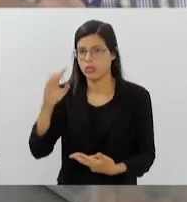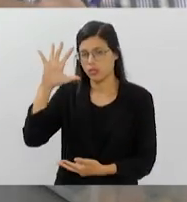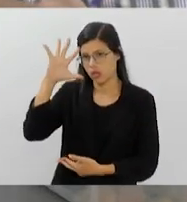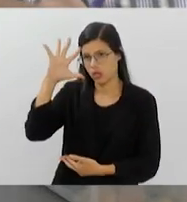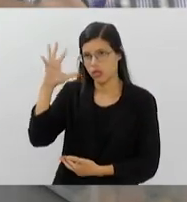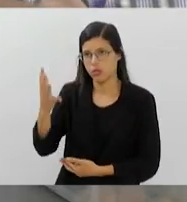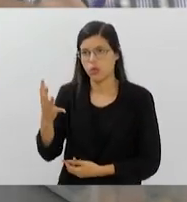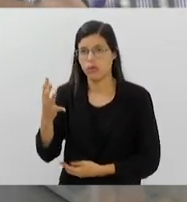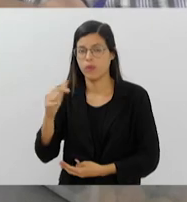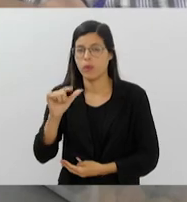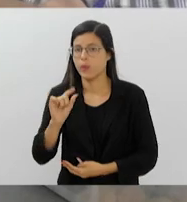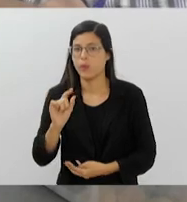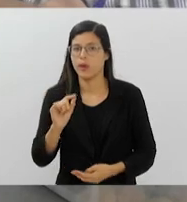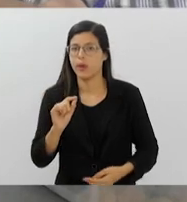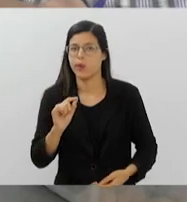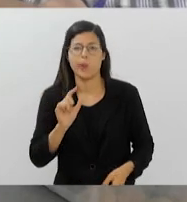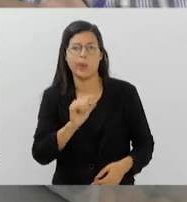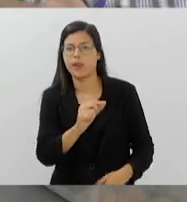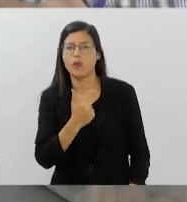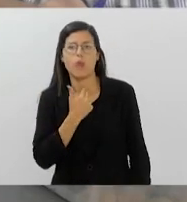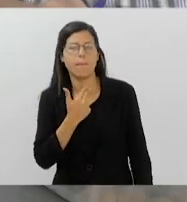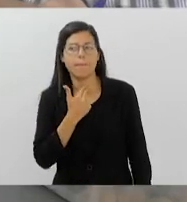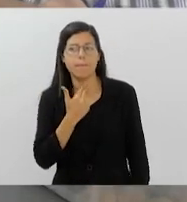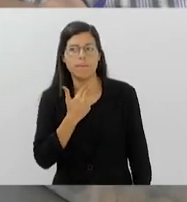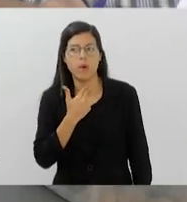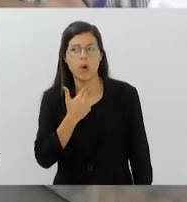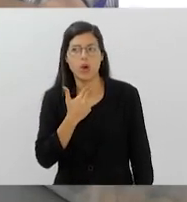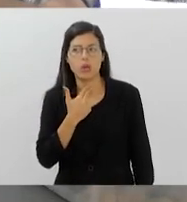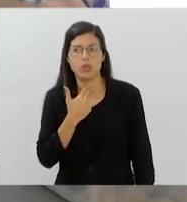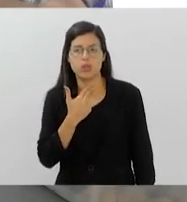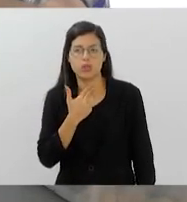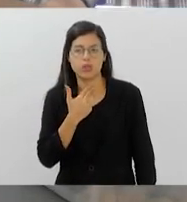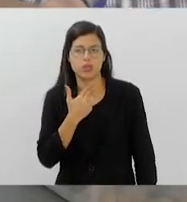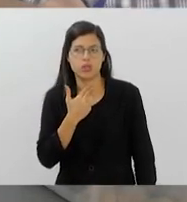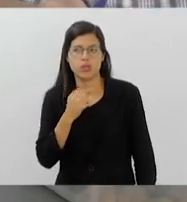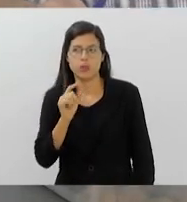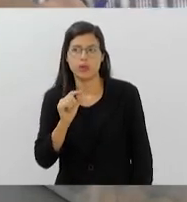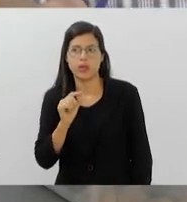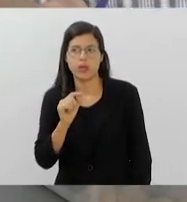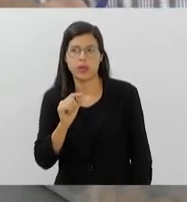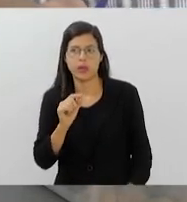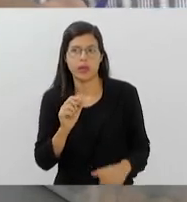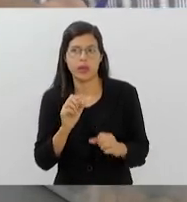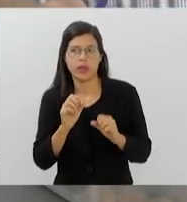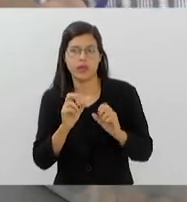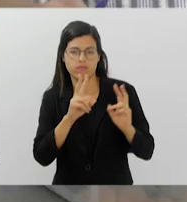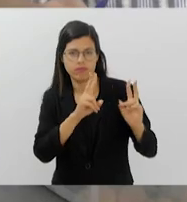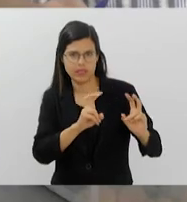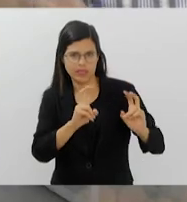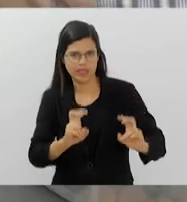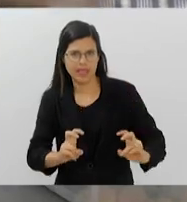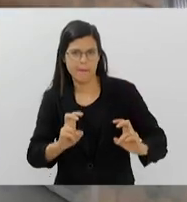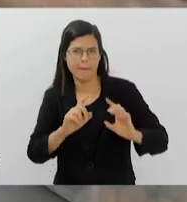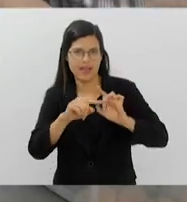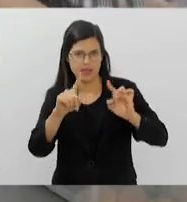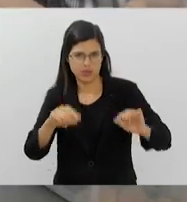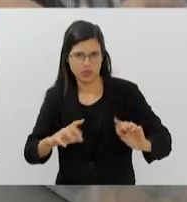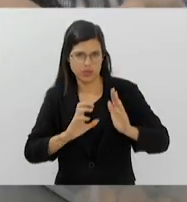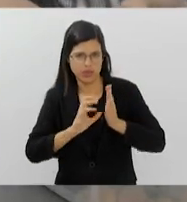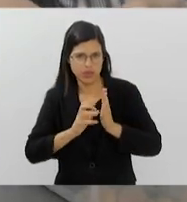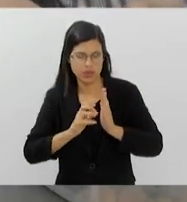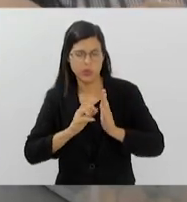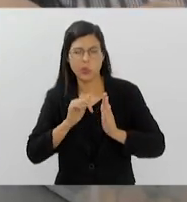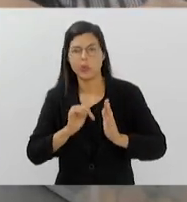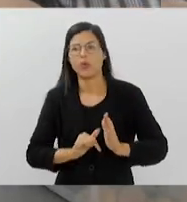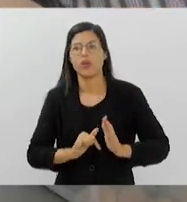dizer que o que realmente não pode são nos sistemas dos servidores. Ainda que aqui no caso ele esteja querendo